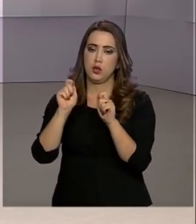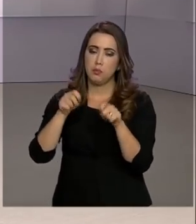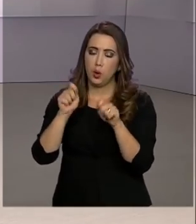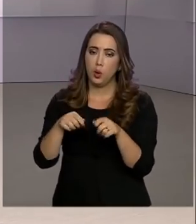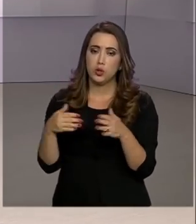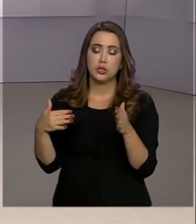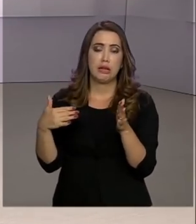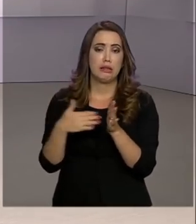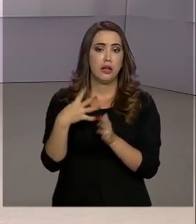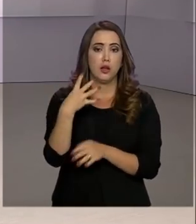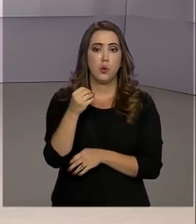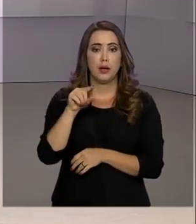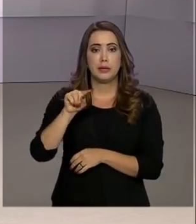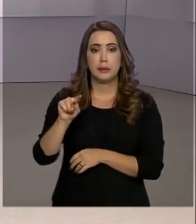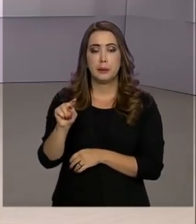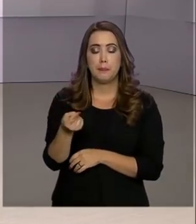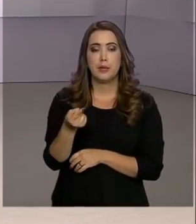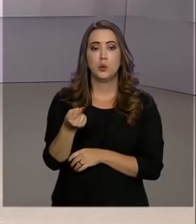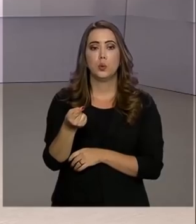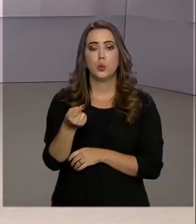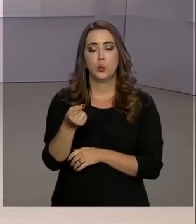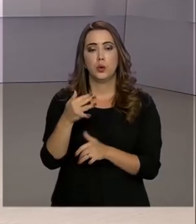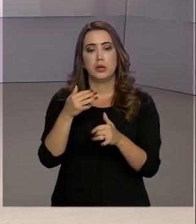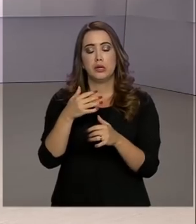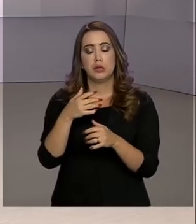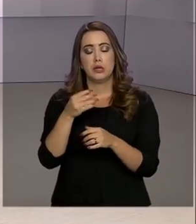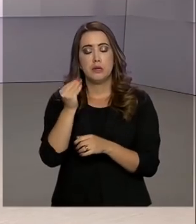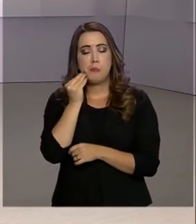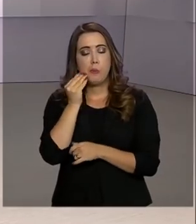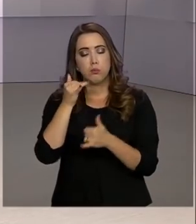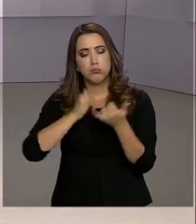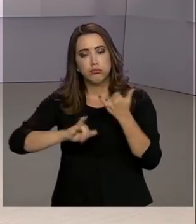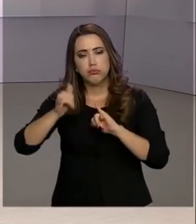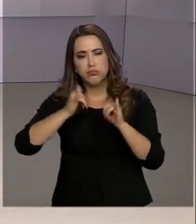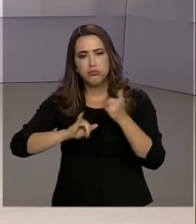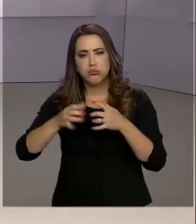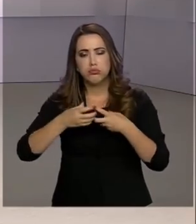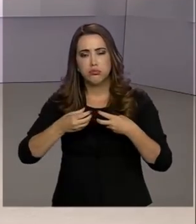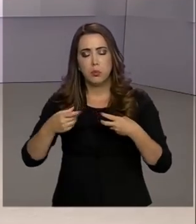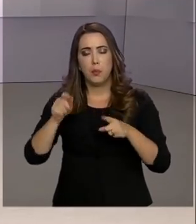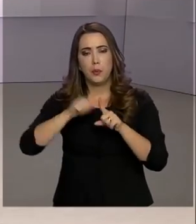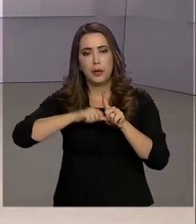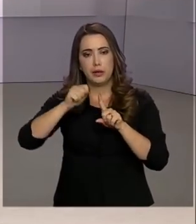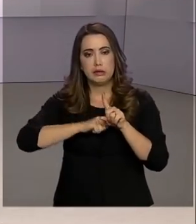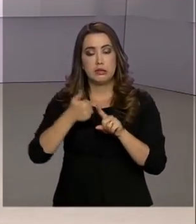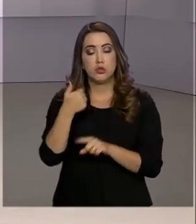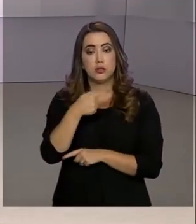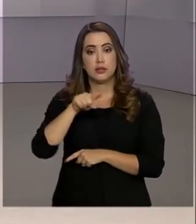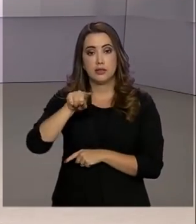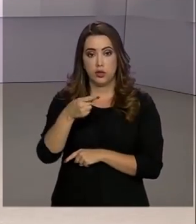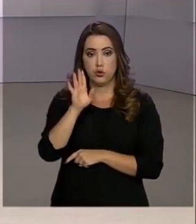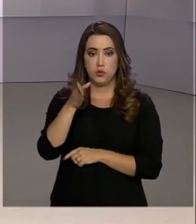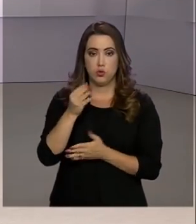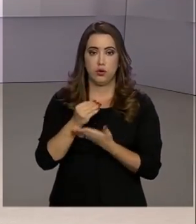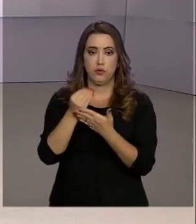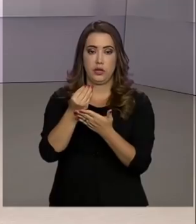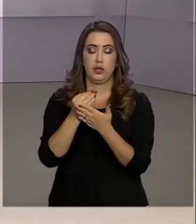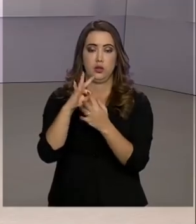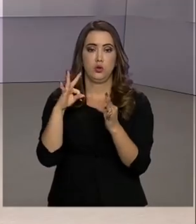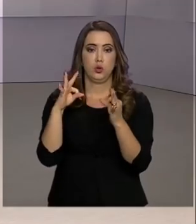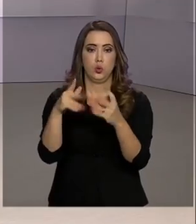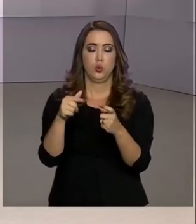realizarem até 40 mil exames por mês. 17 mil testes de detecção da doença já foram distribuídos em todo o país